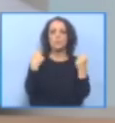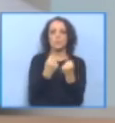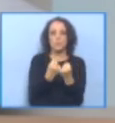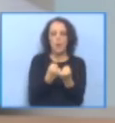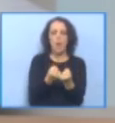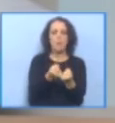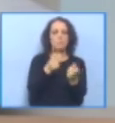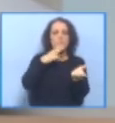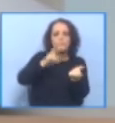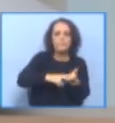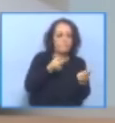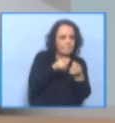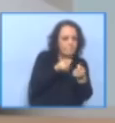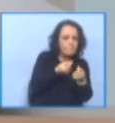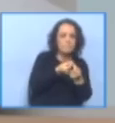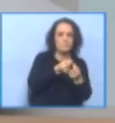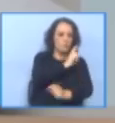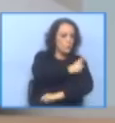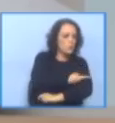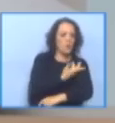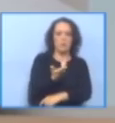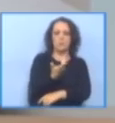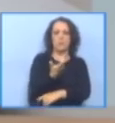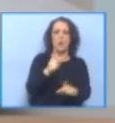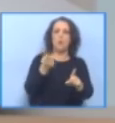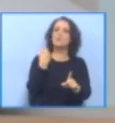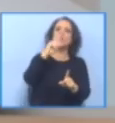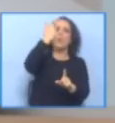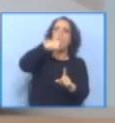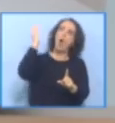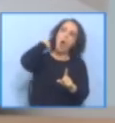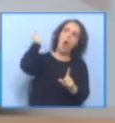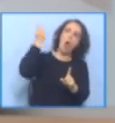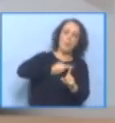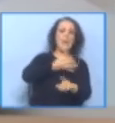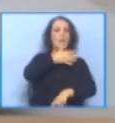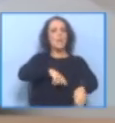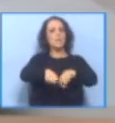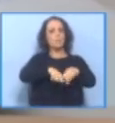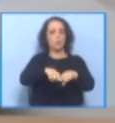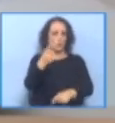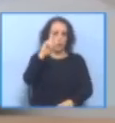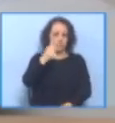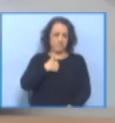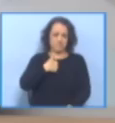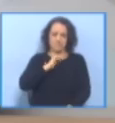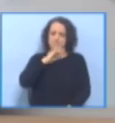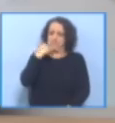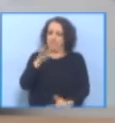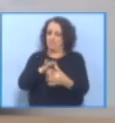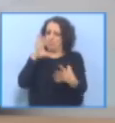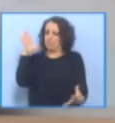mesmo junto dos vários poderes. Não será uma obrigação de cada um de nós ser deputado, não é? Porque, por exemplo, não tinha vocação